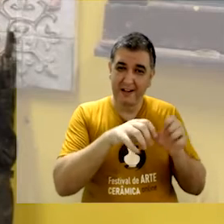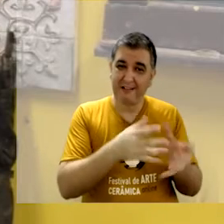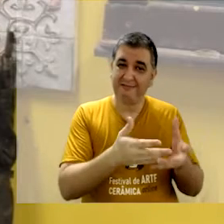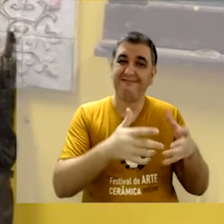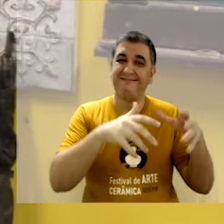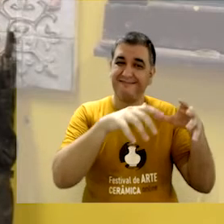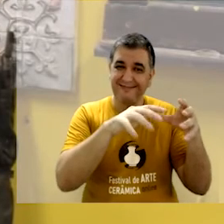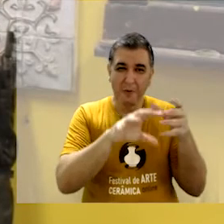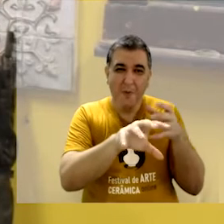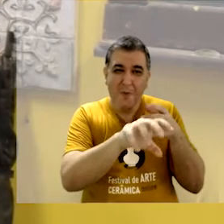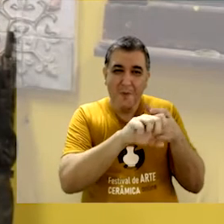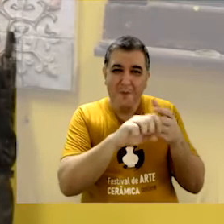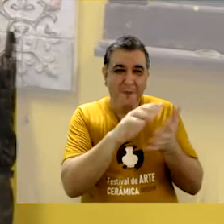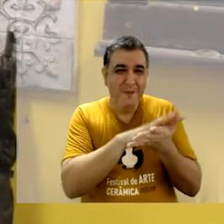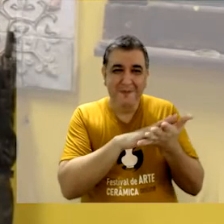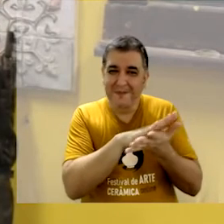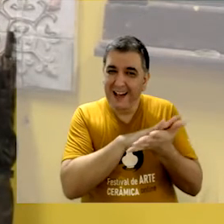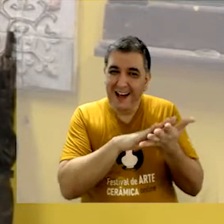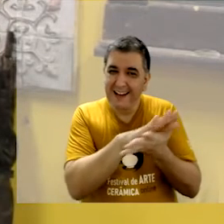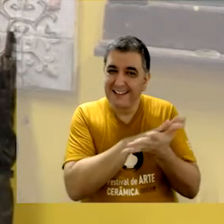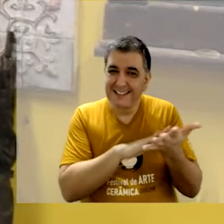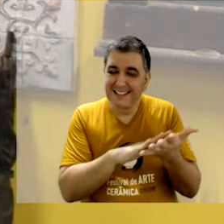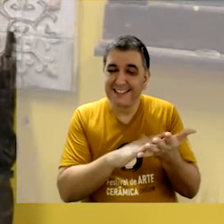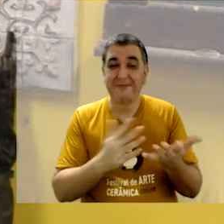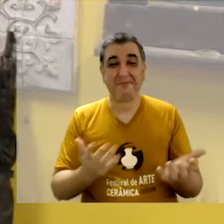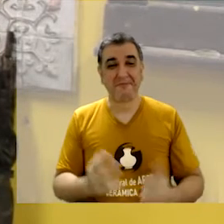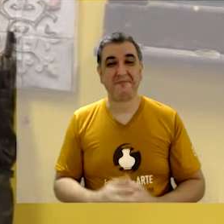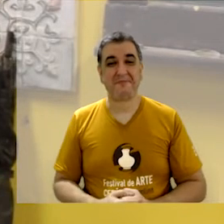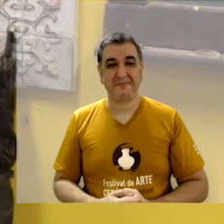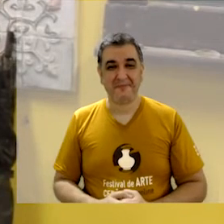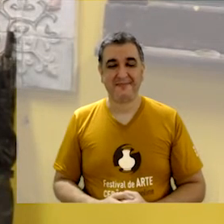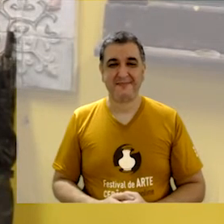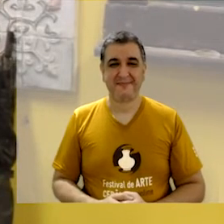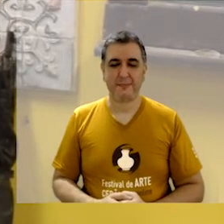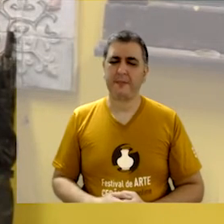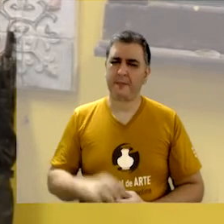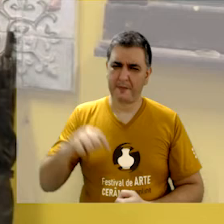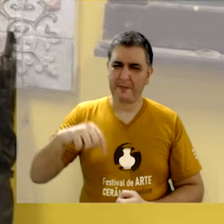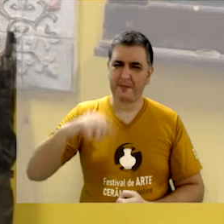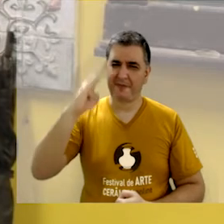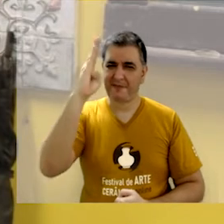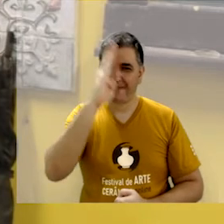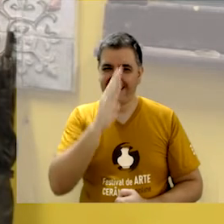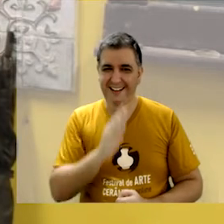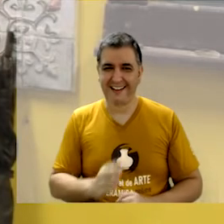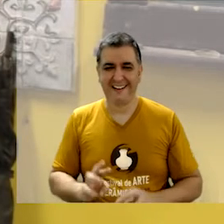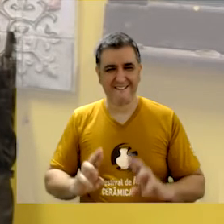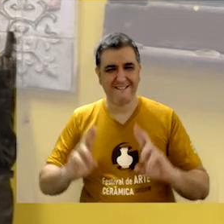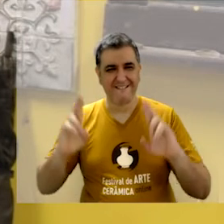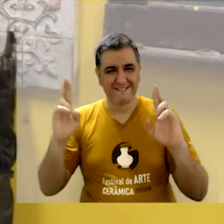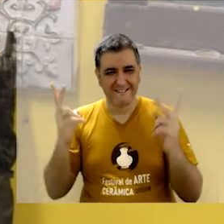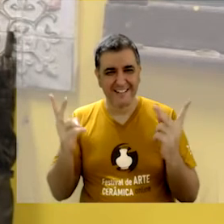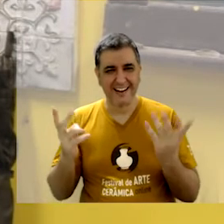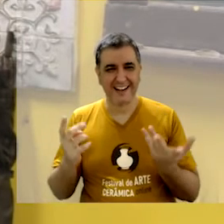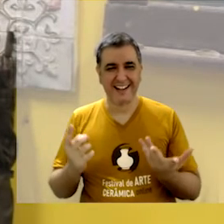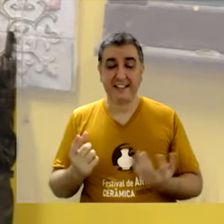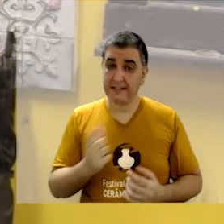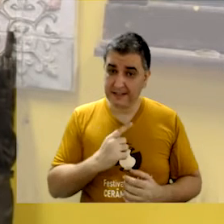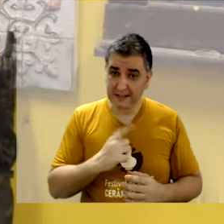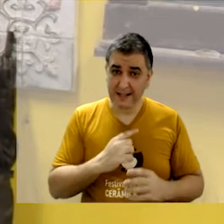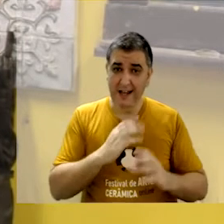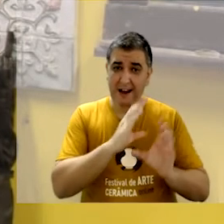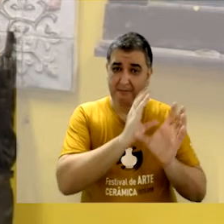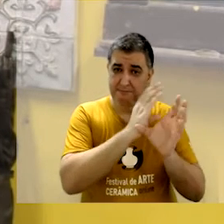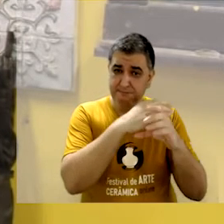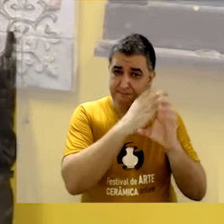assim, o nosso governo, né? Aliás, o Brasil, uma coisa tão estranha, a gente tem tanto cientista